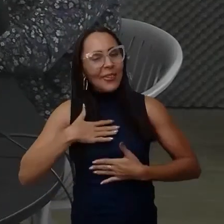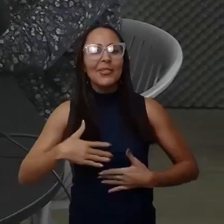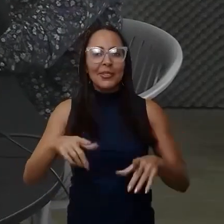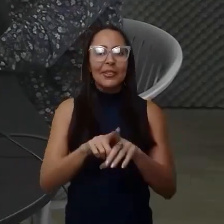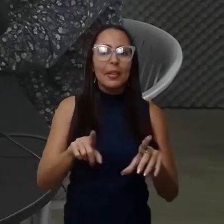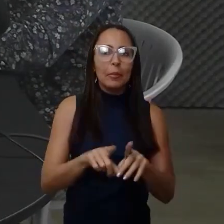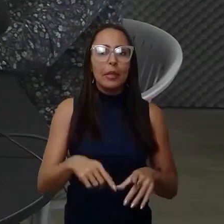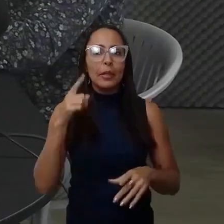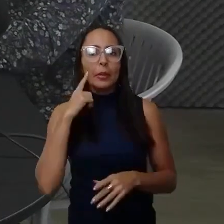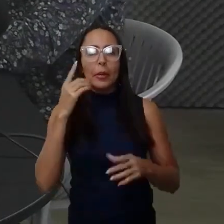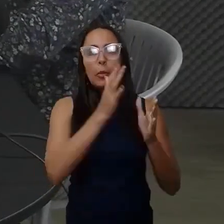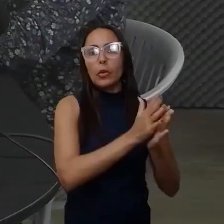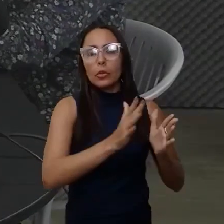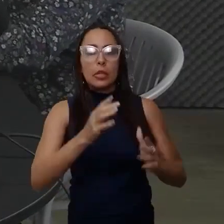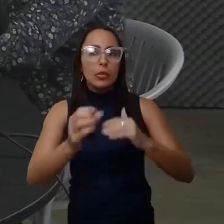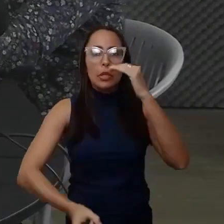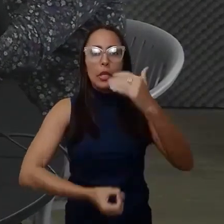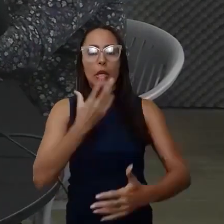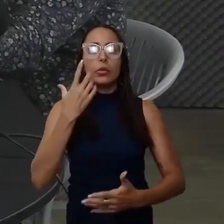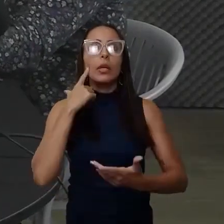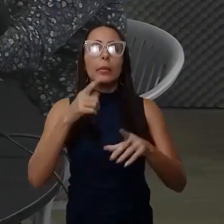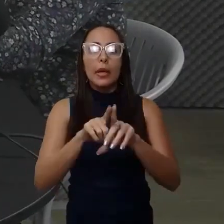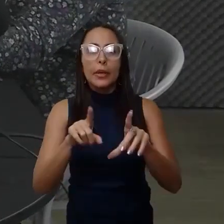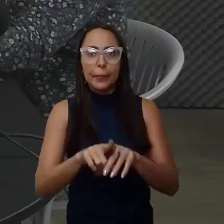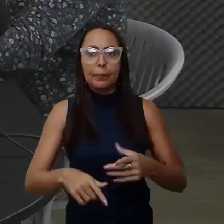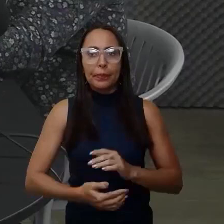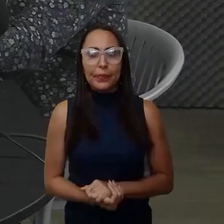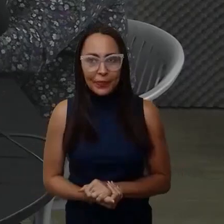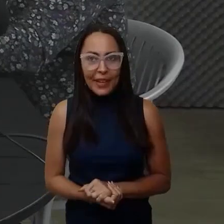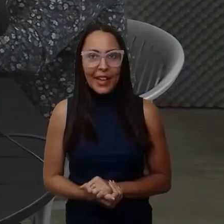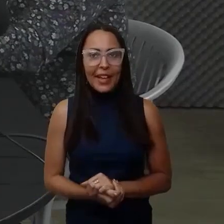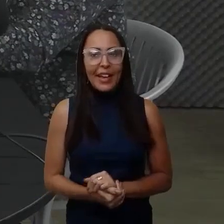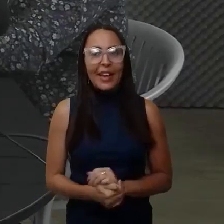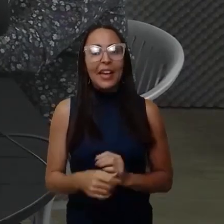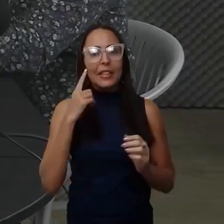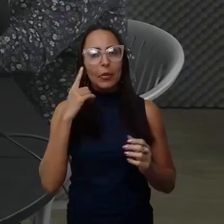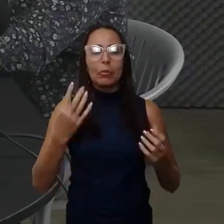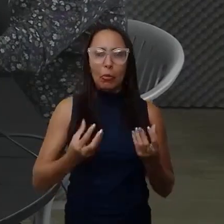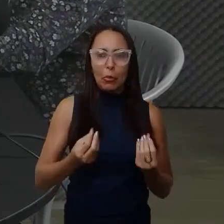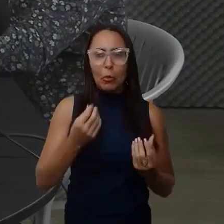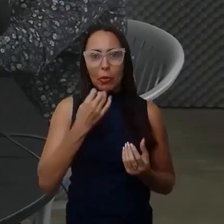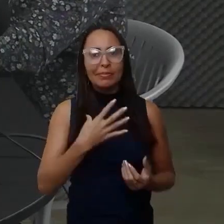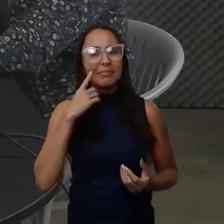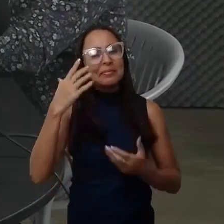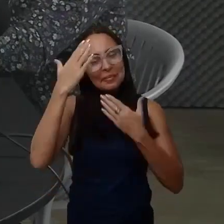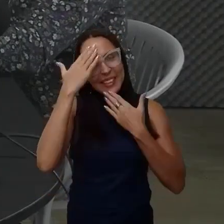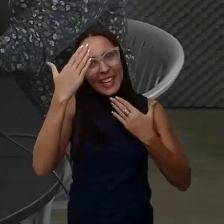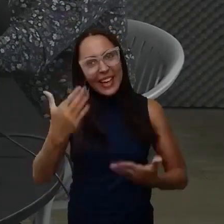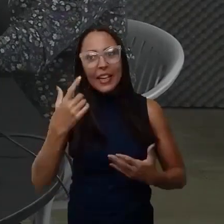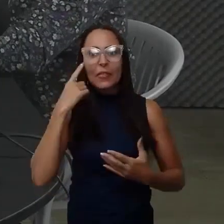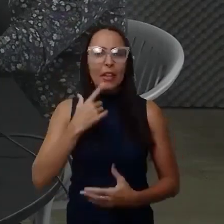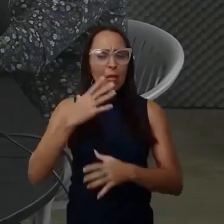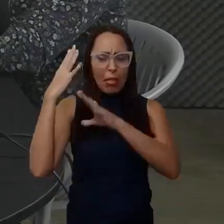maravilhosas produzindo e criando e sendo premiadas. É muito bom ter vocês aqui. Sejam muito, muito, muito bem-vindas. Muito obrigada. A vida é